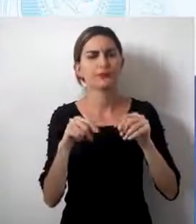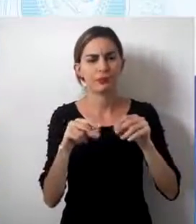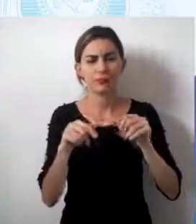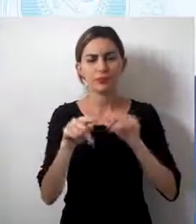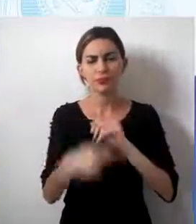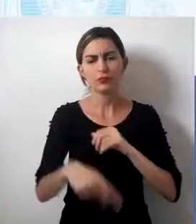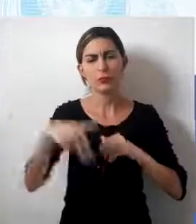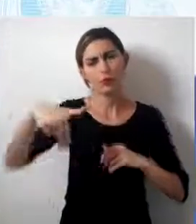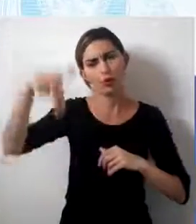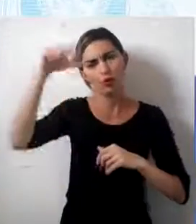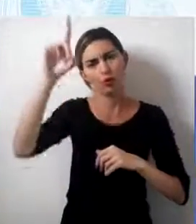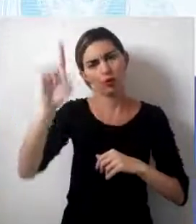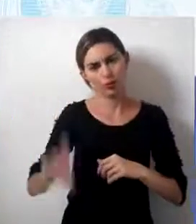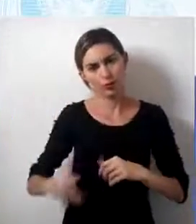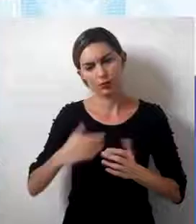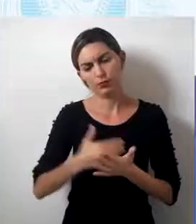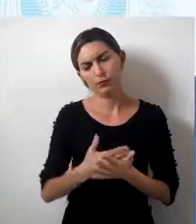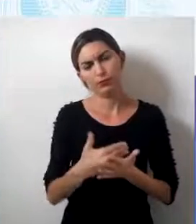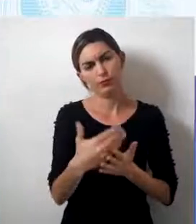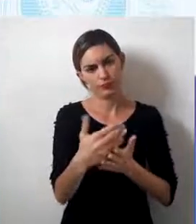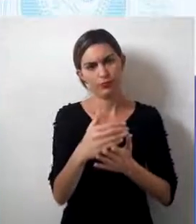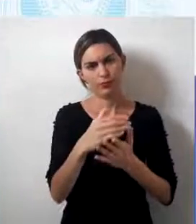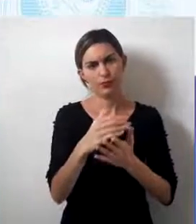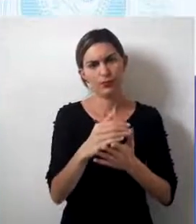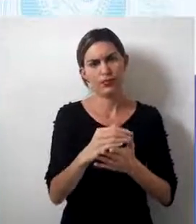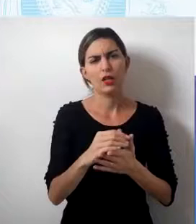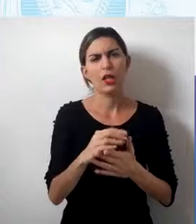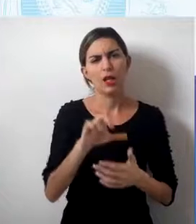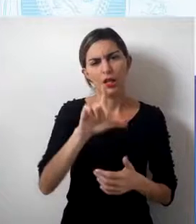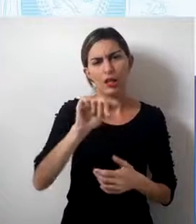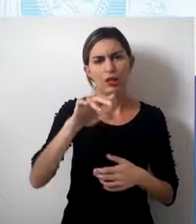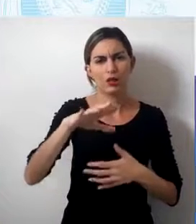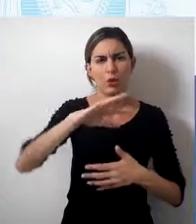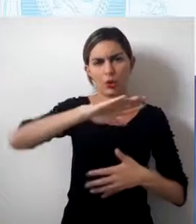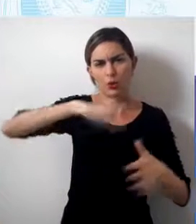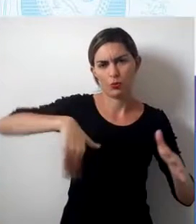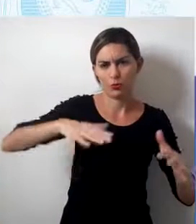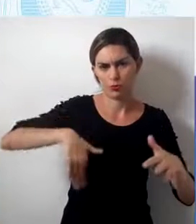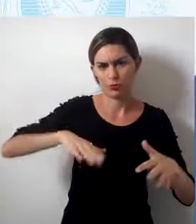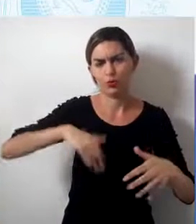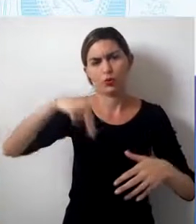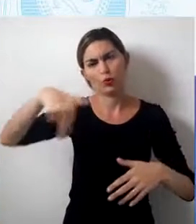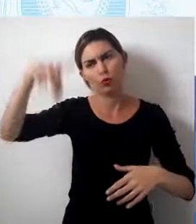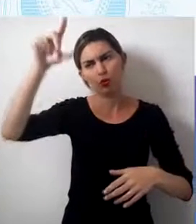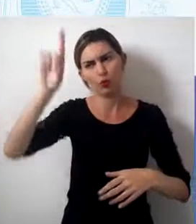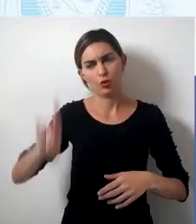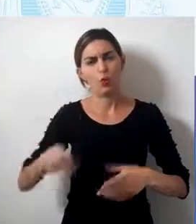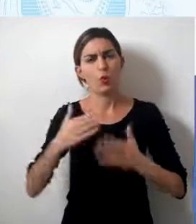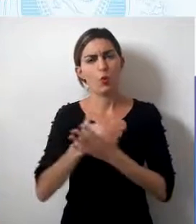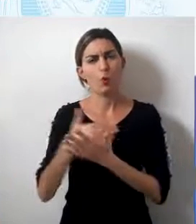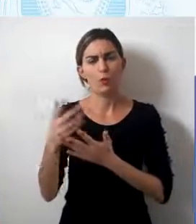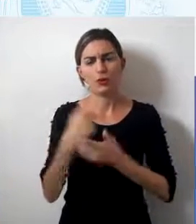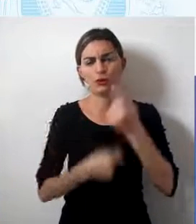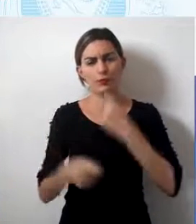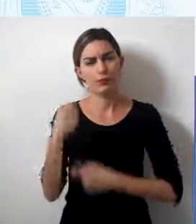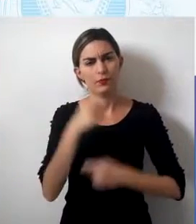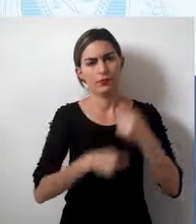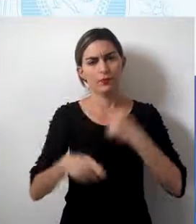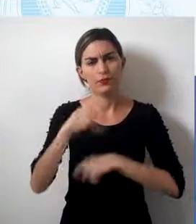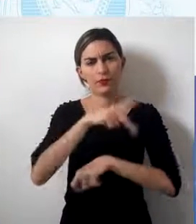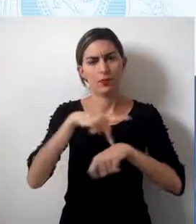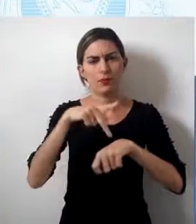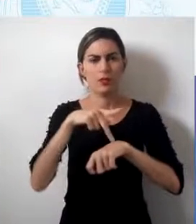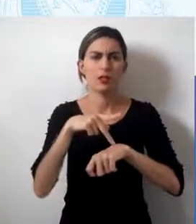terras aqui no Nordeste inicialmente. Foi no litoral nordestino que se deu início à primeira atividade econômica do país, que